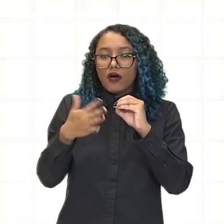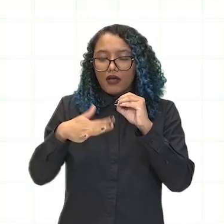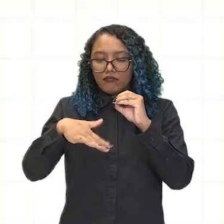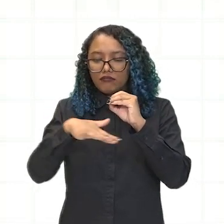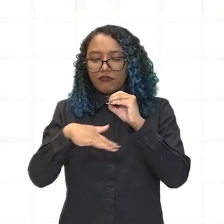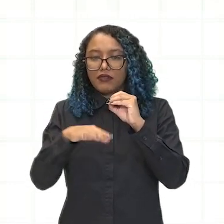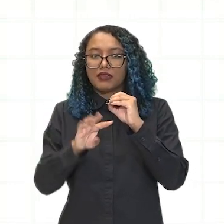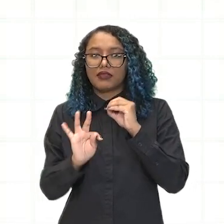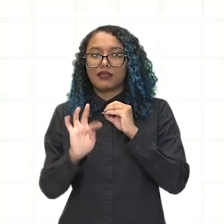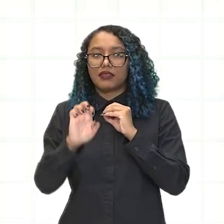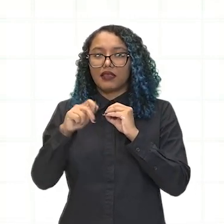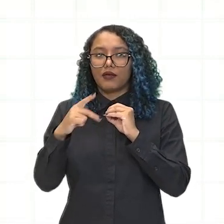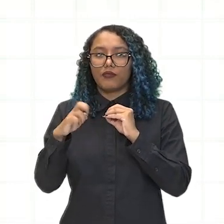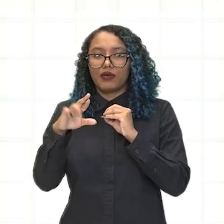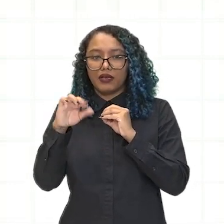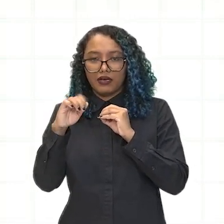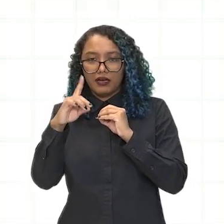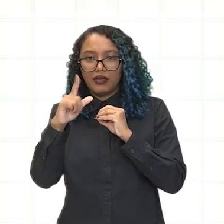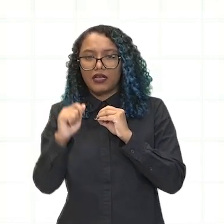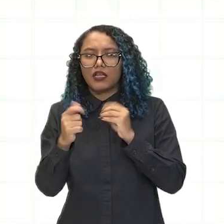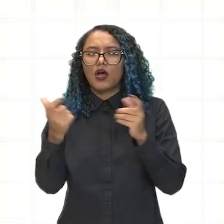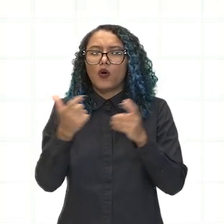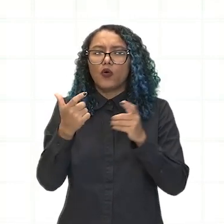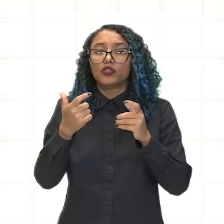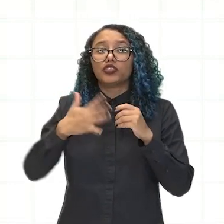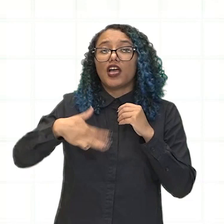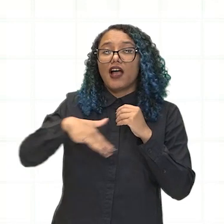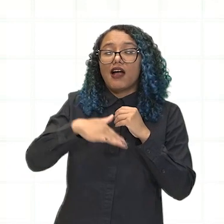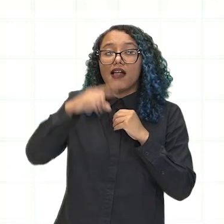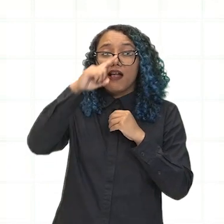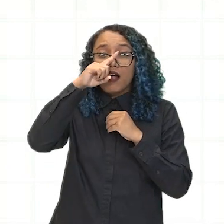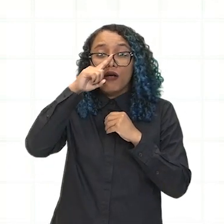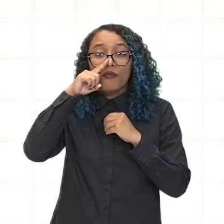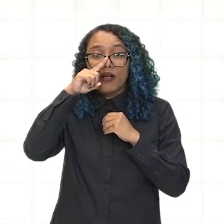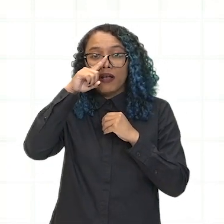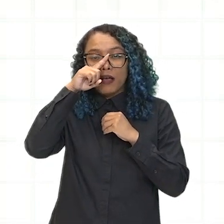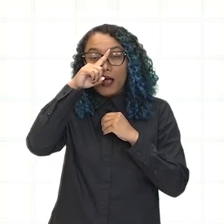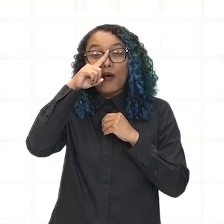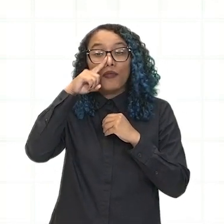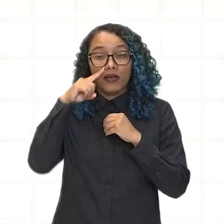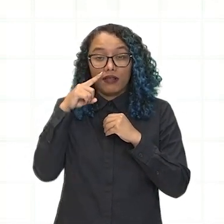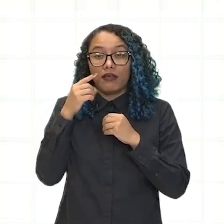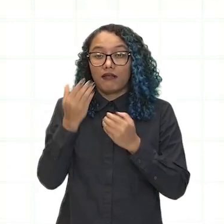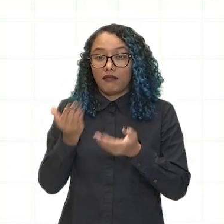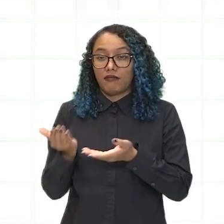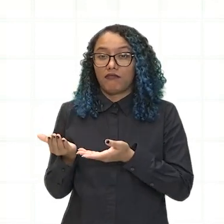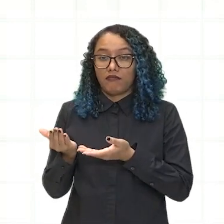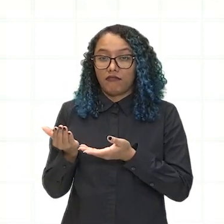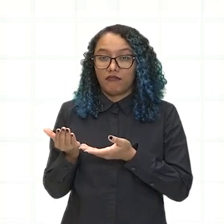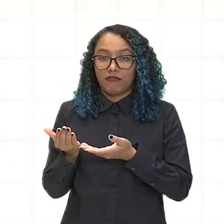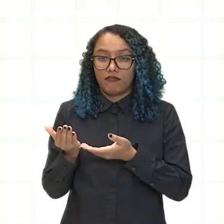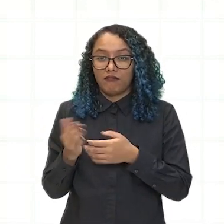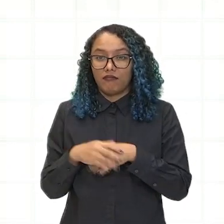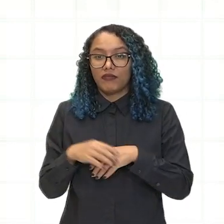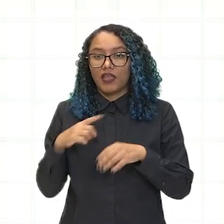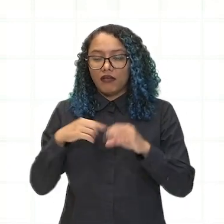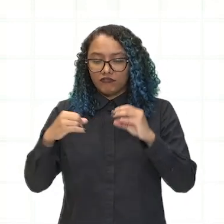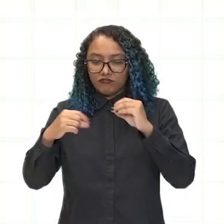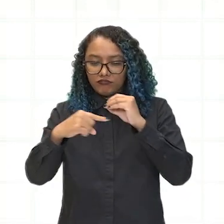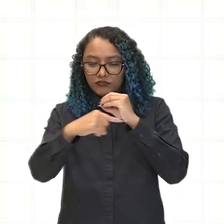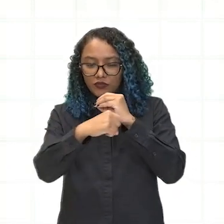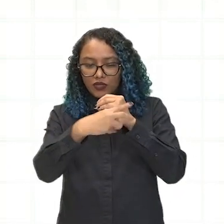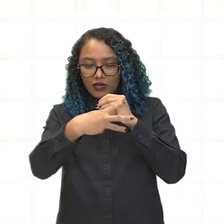os trópicos e os círculos polares, que é essa zona em amarelo. Então, tem ali a linha do Trópico